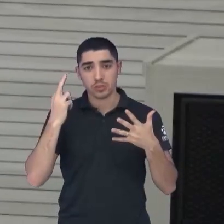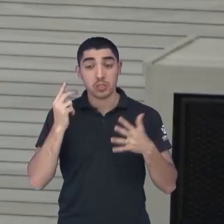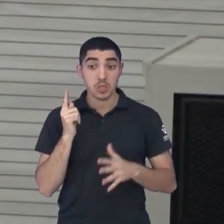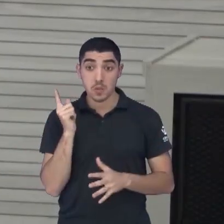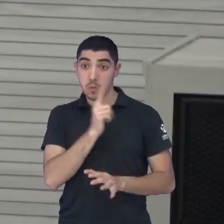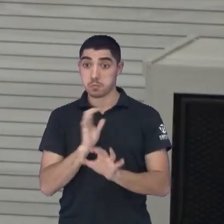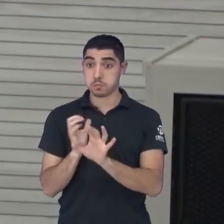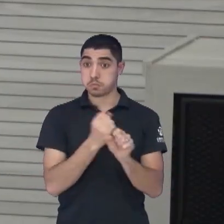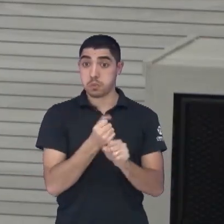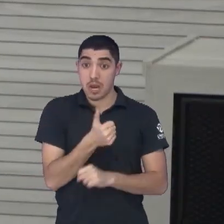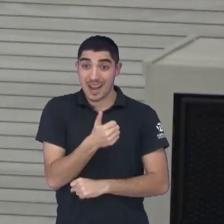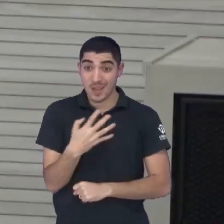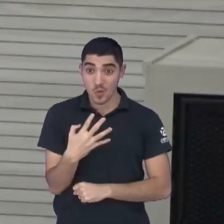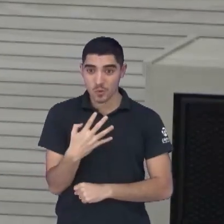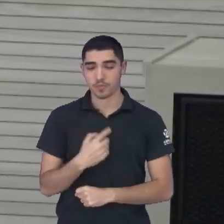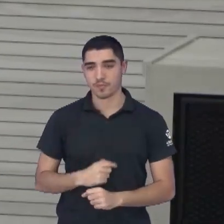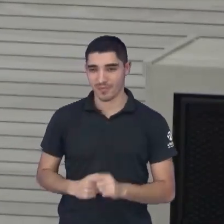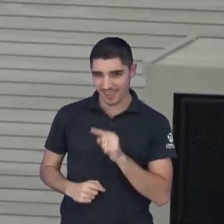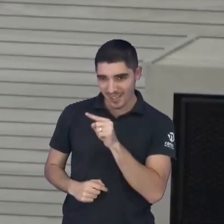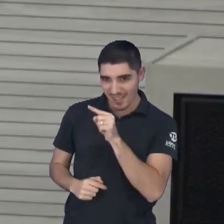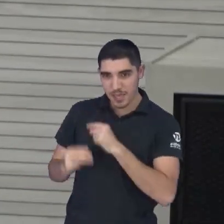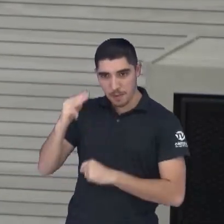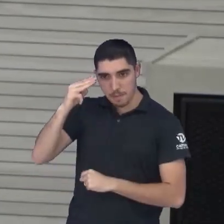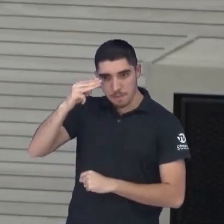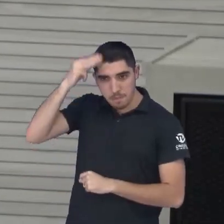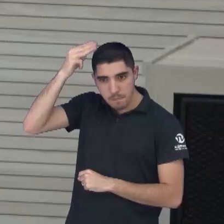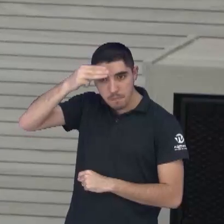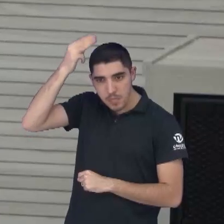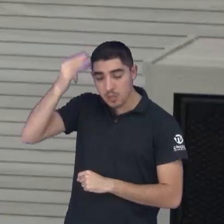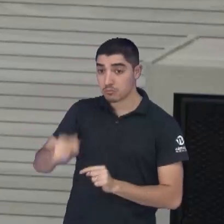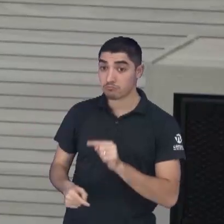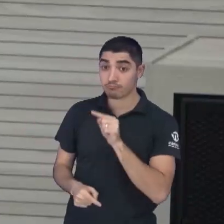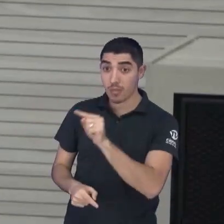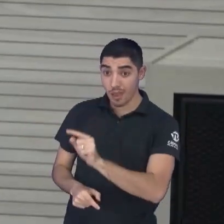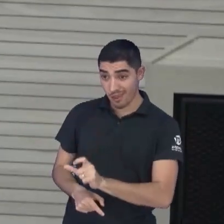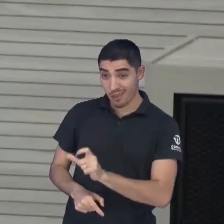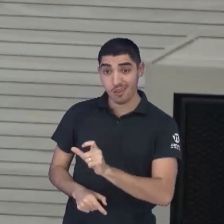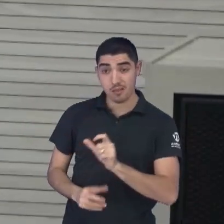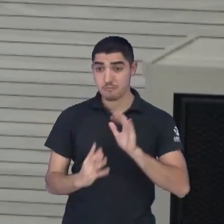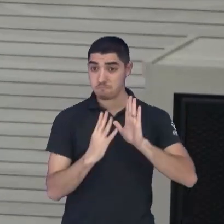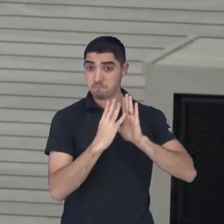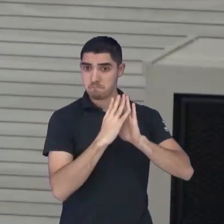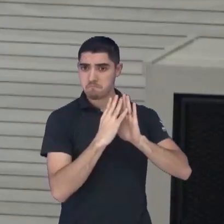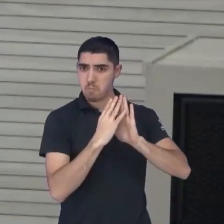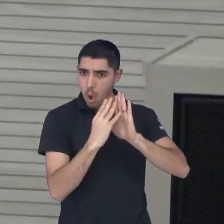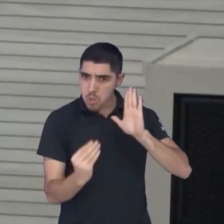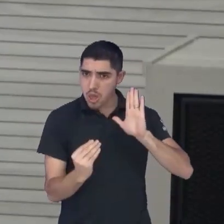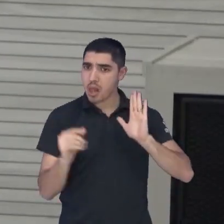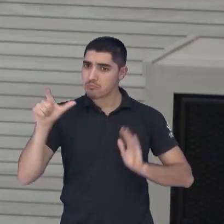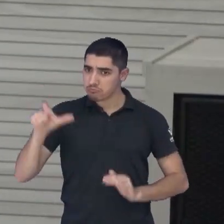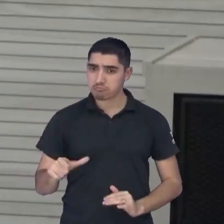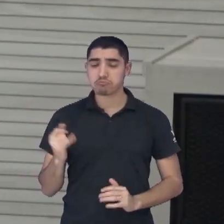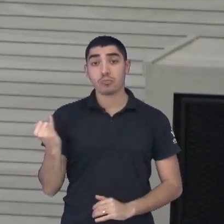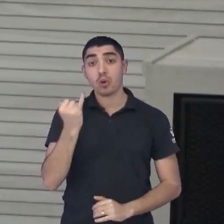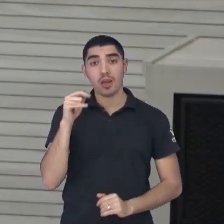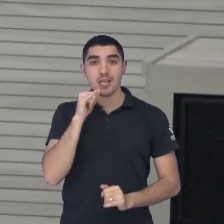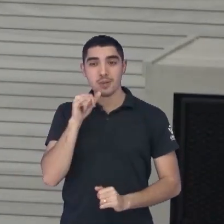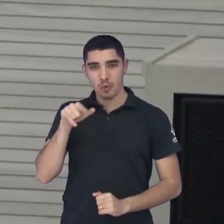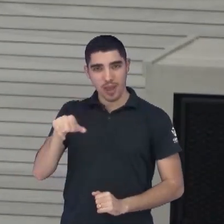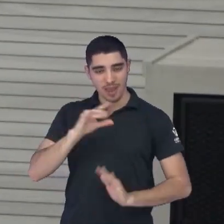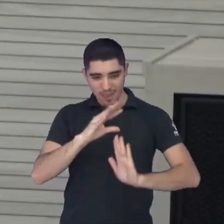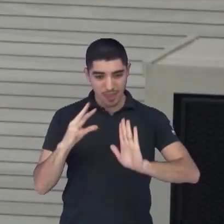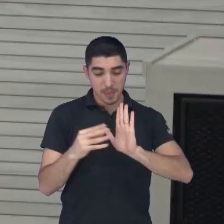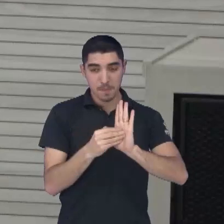14 votos. O Milton é um grande exemplo que nós temos aqui do benefício que a emenda impositiva